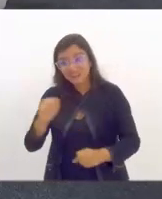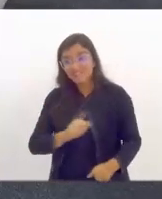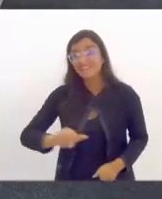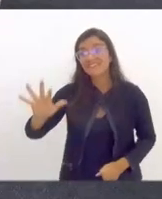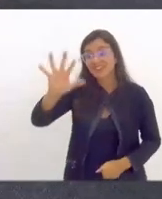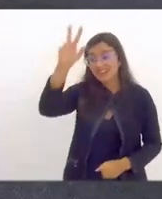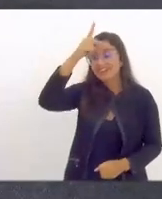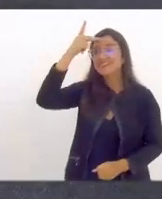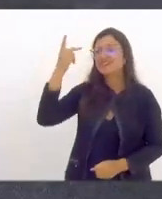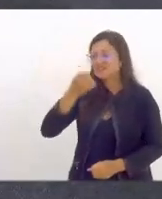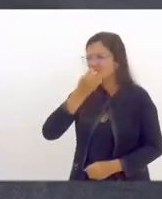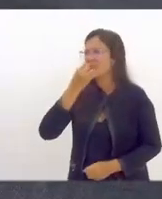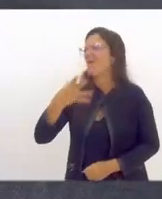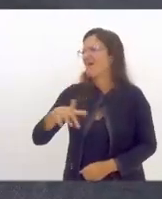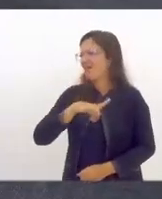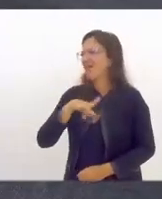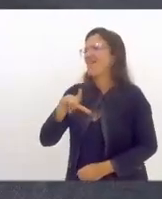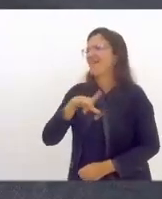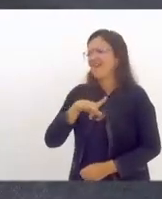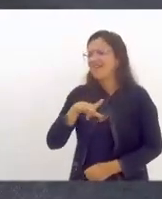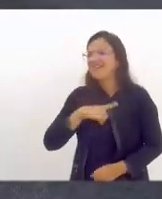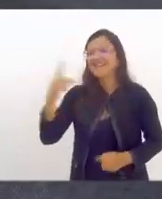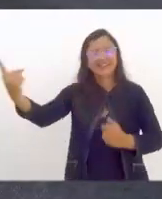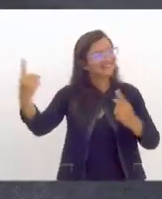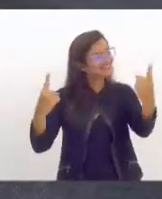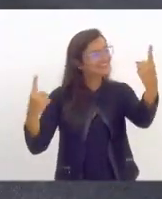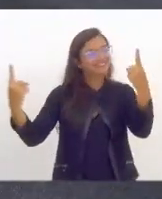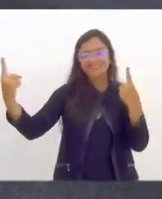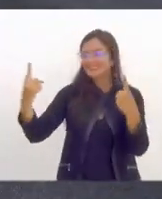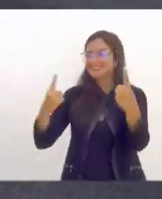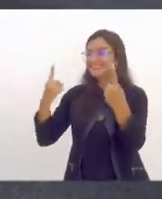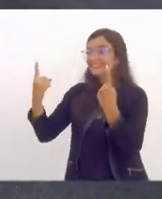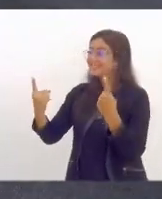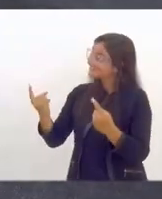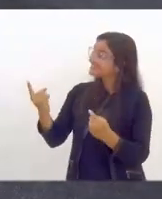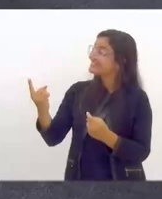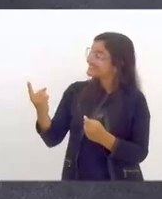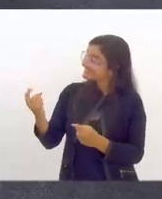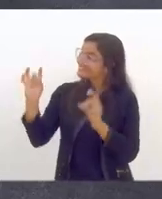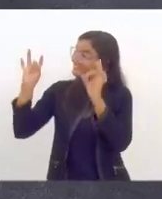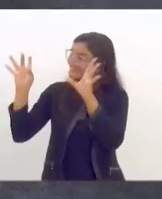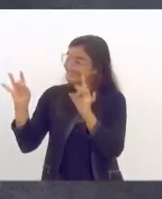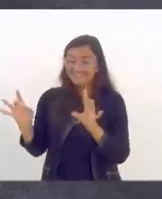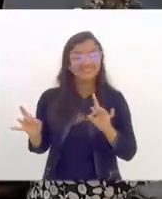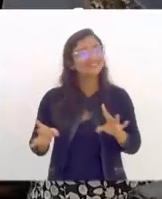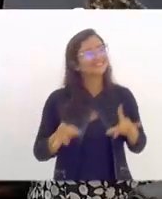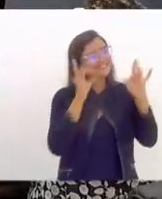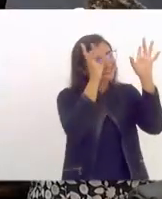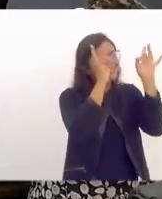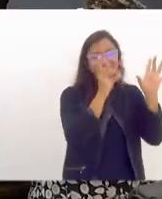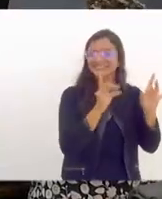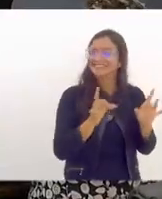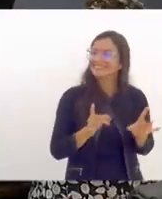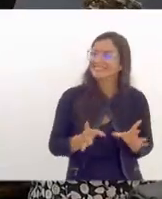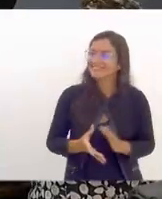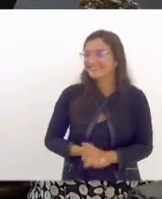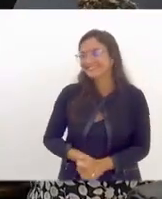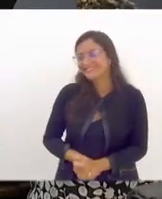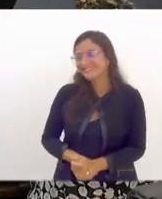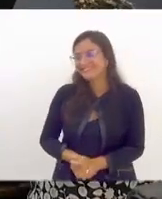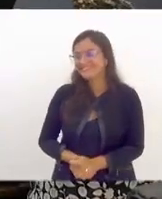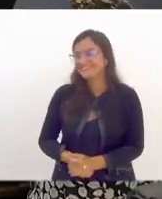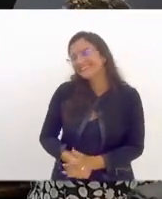da favela tem gente boa e também tem talentos de boa vontade